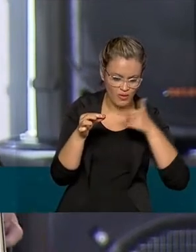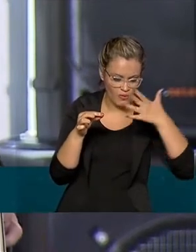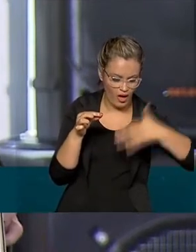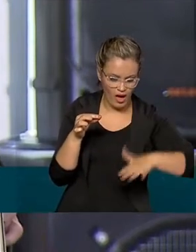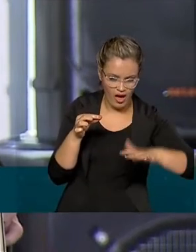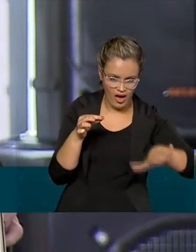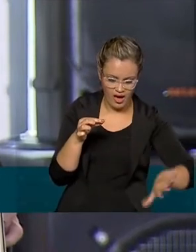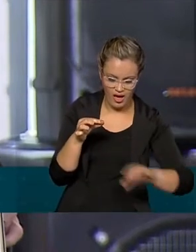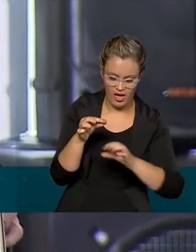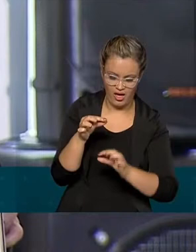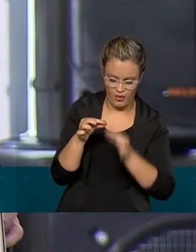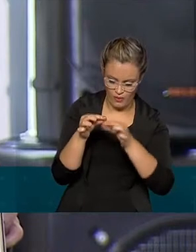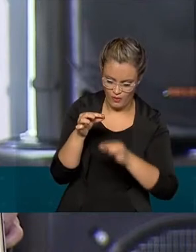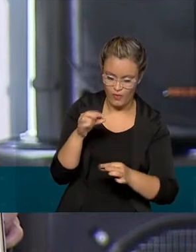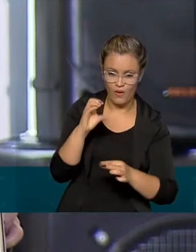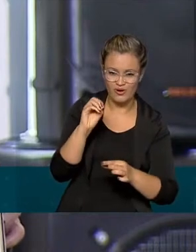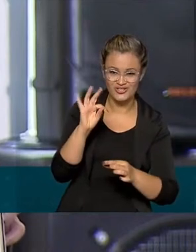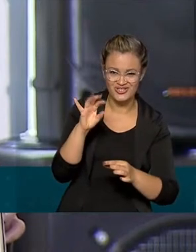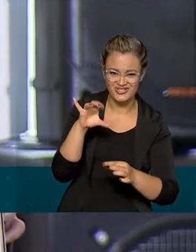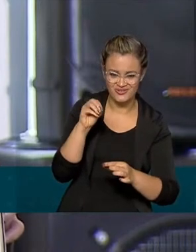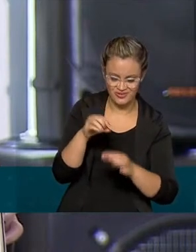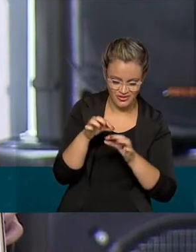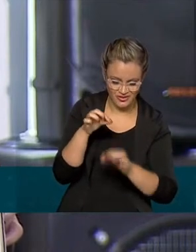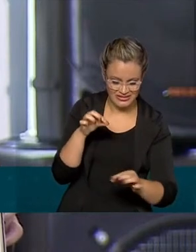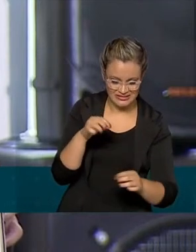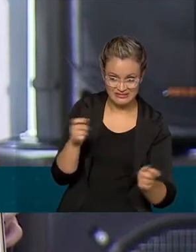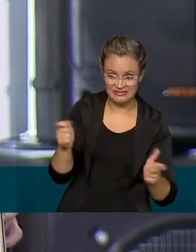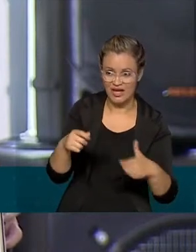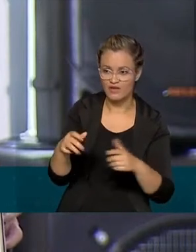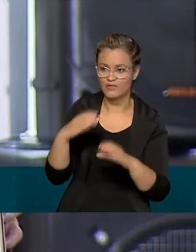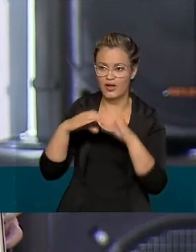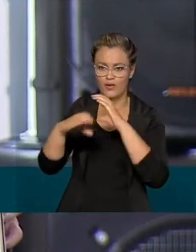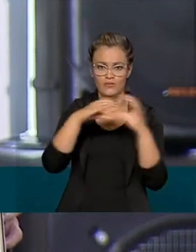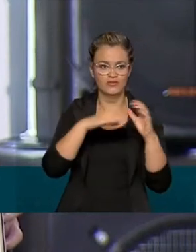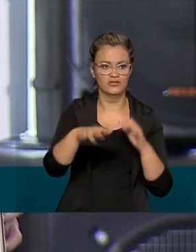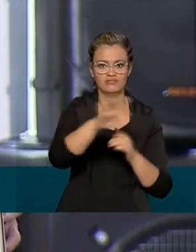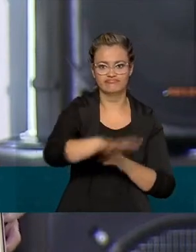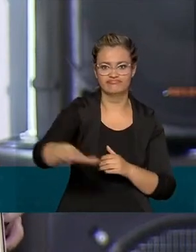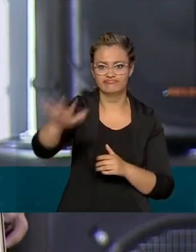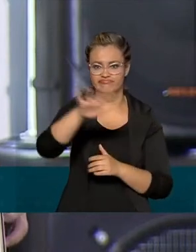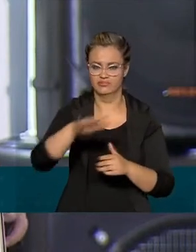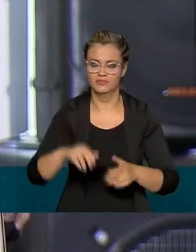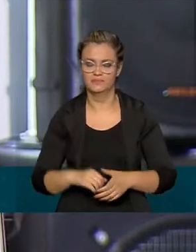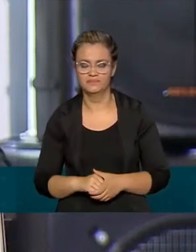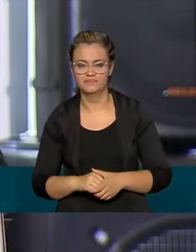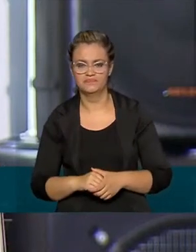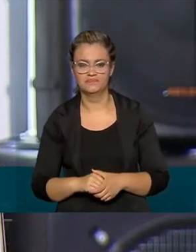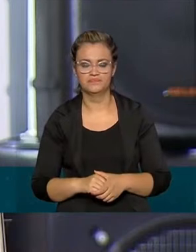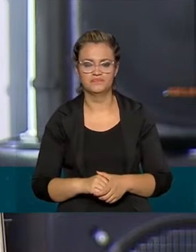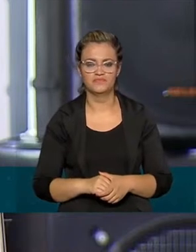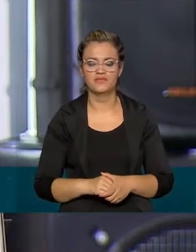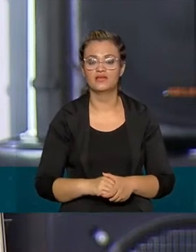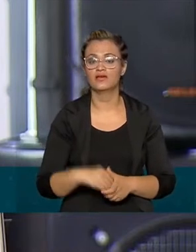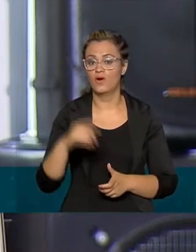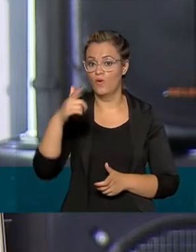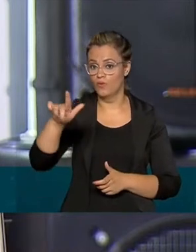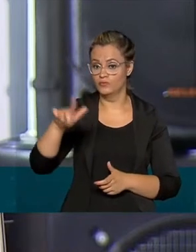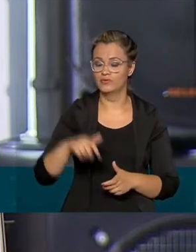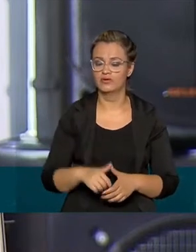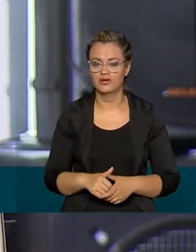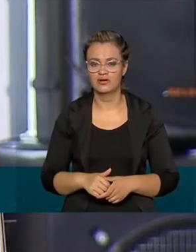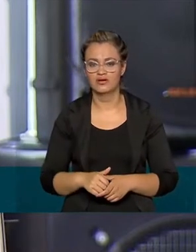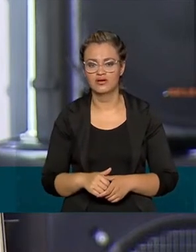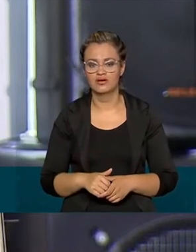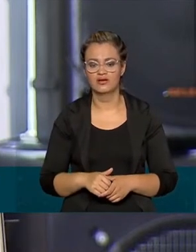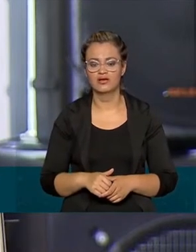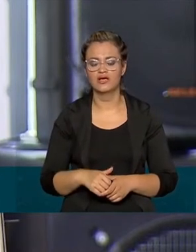amazônicos e o estabelecimento de uma extensa rede de comunicações. Também devemos mencionar que tiveram prosseguimento e